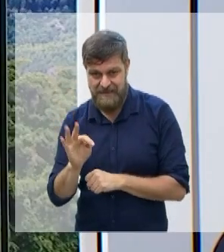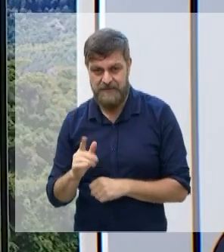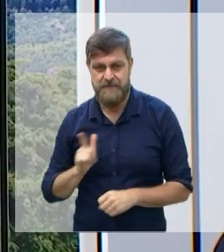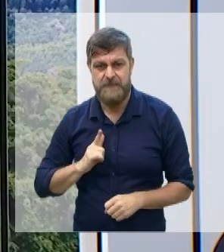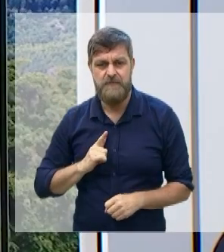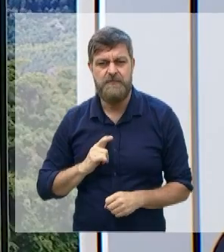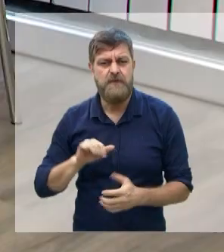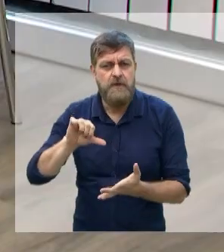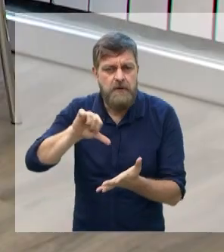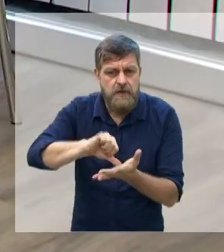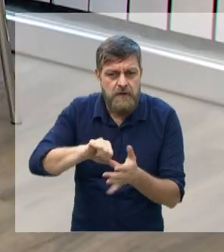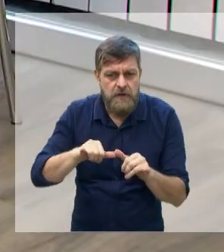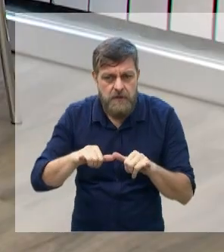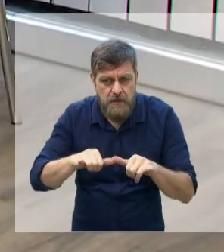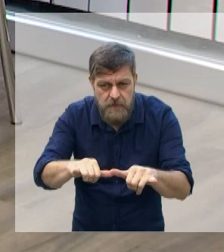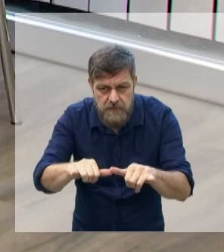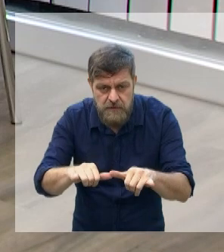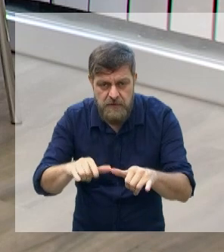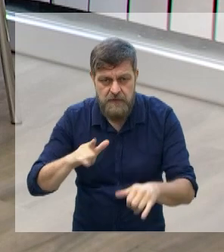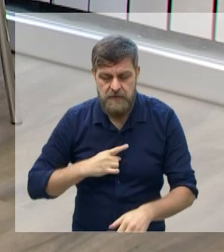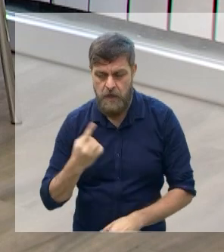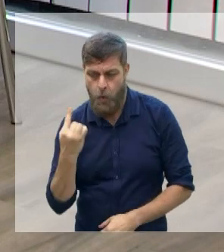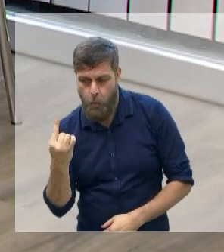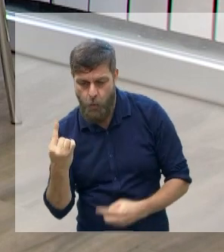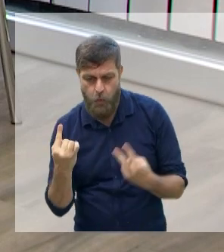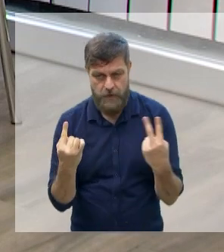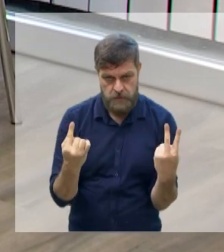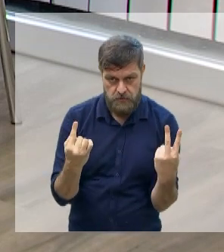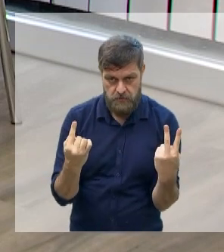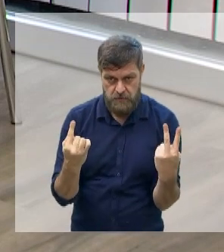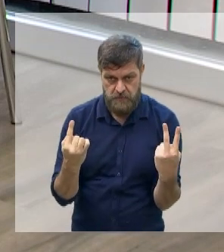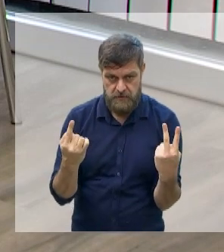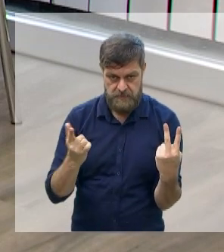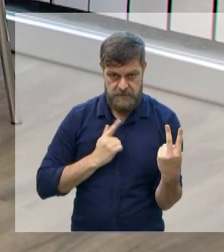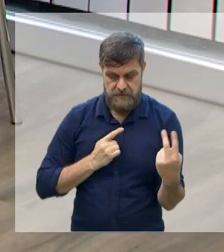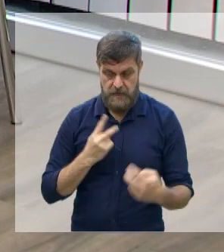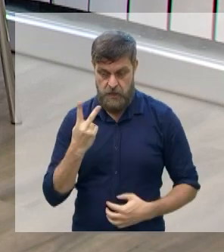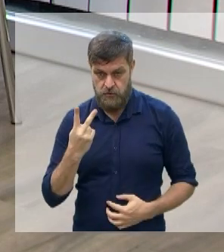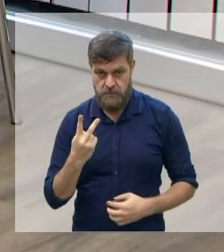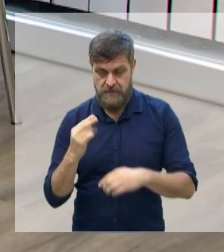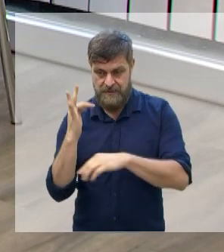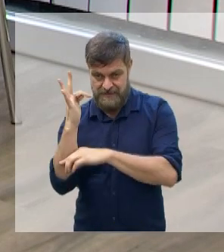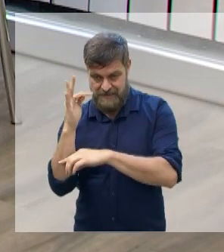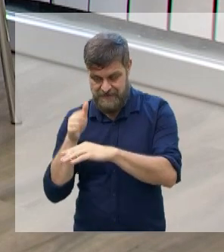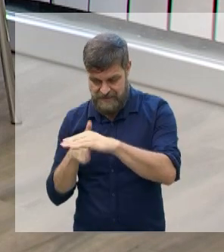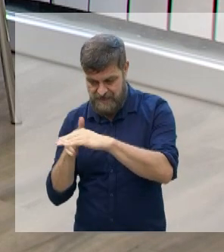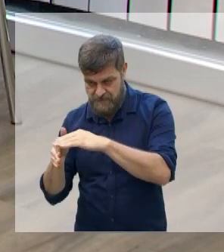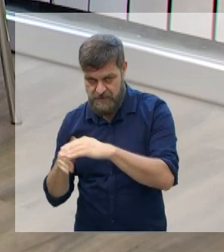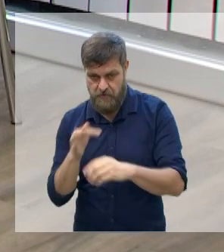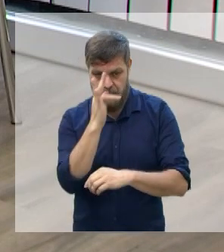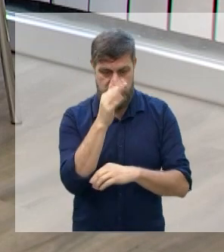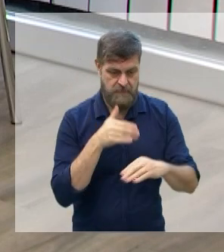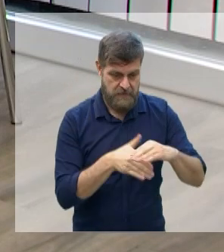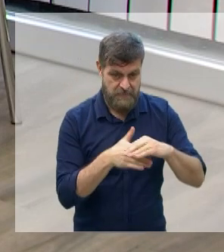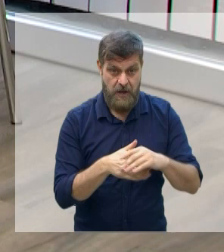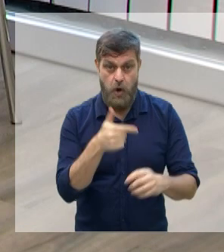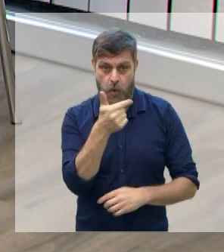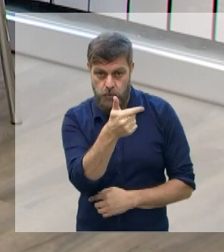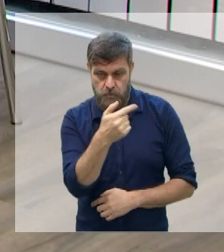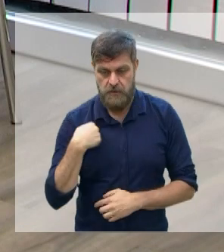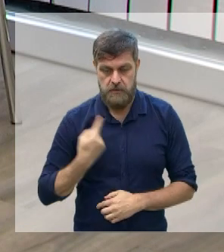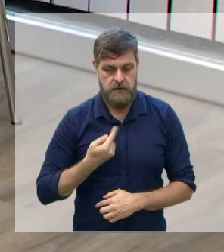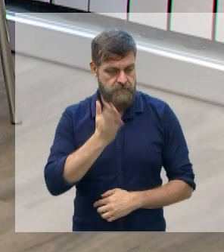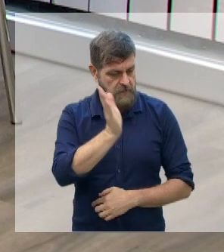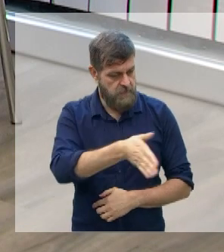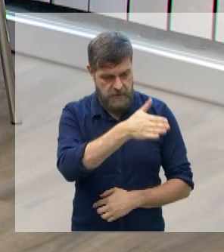cada turno é terminar 1 e 2 é porque ia de design pela benjamin constant é isso exatamente esse tal terminal 2 que você mencionou nós vamos